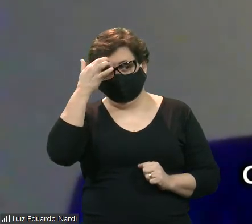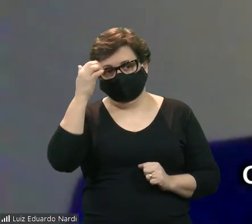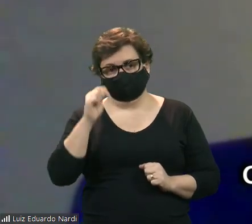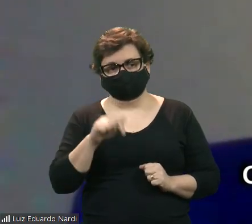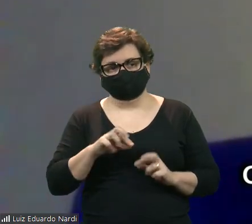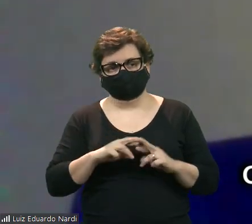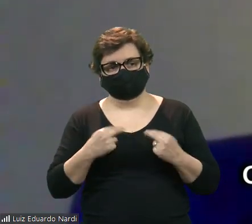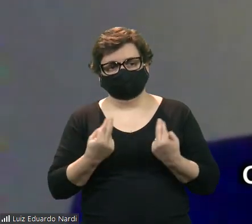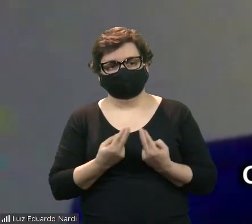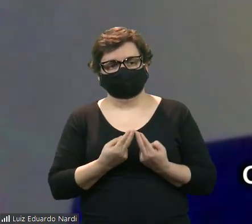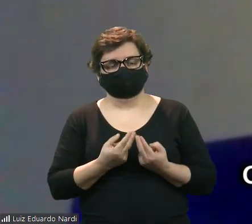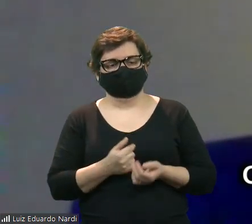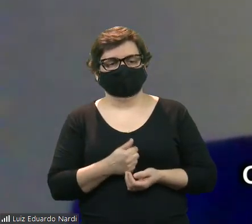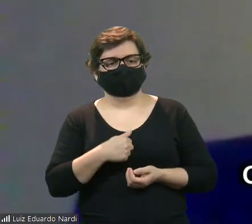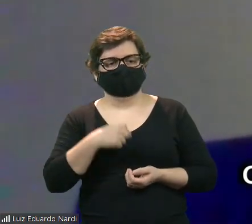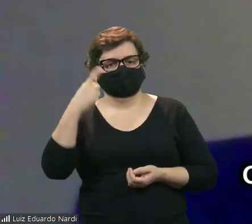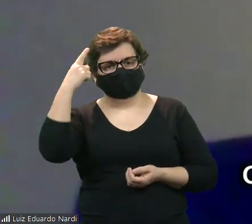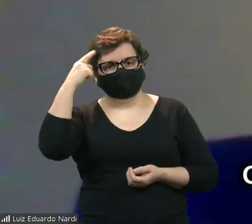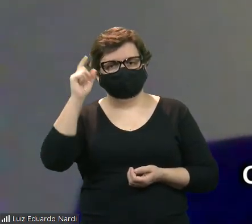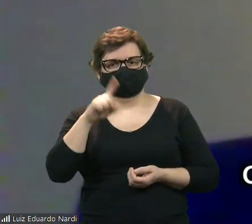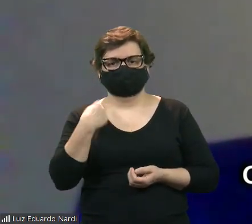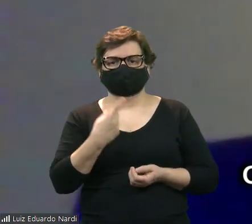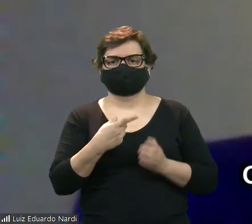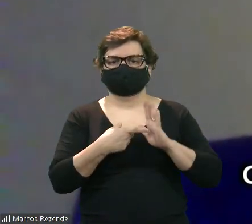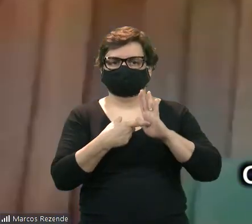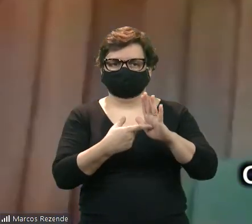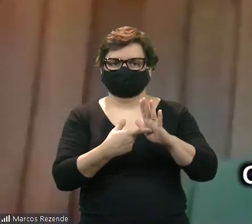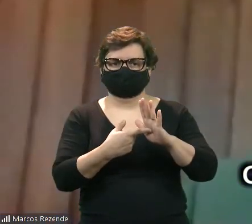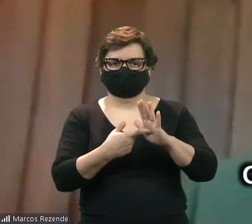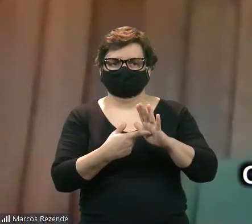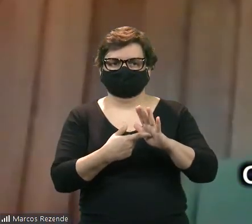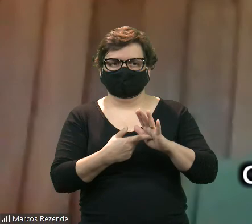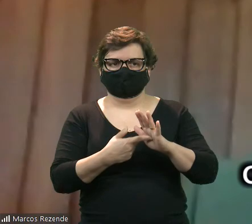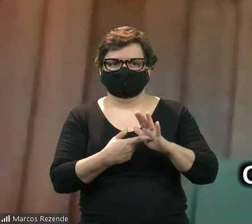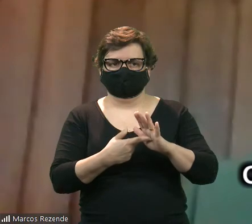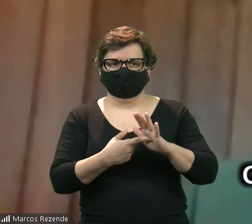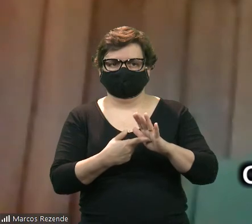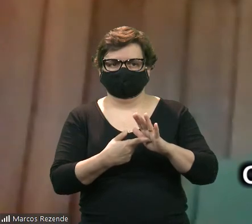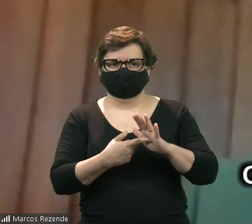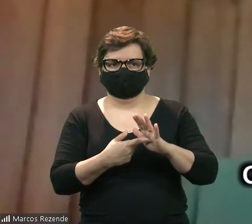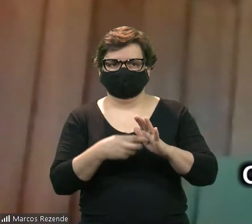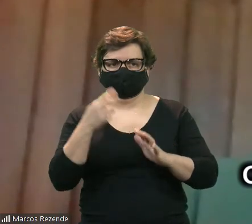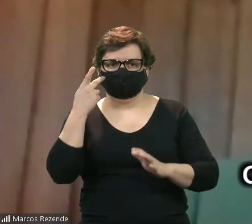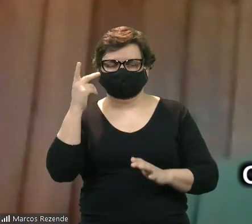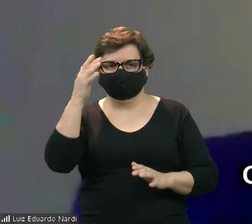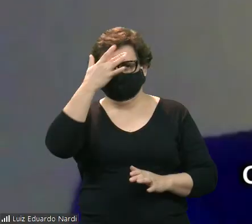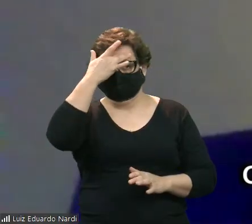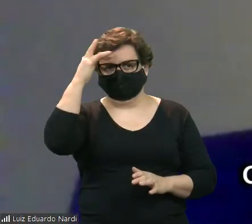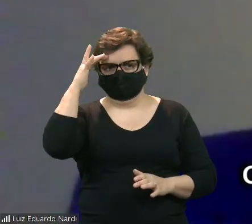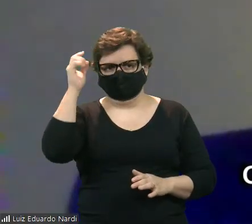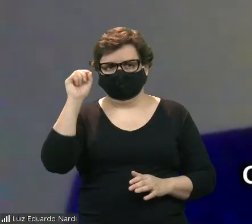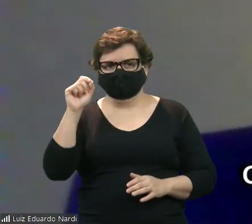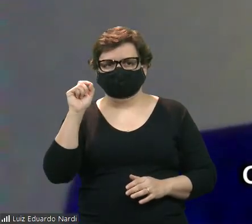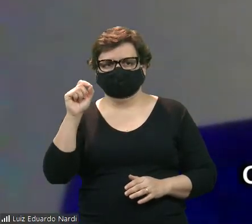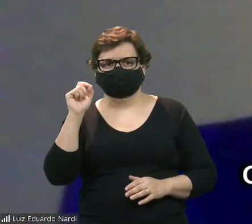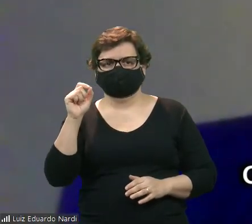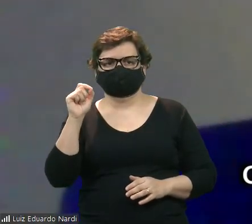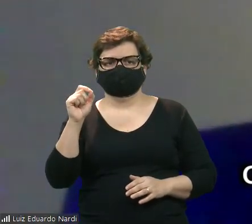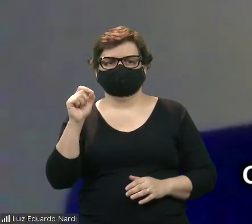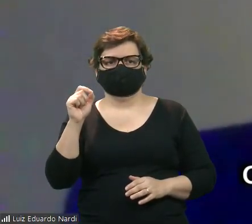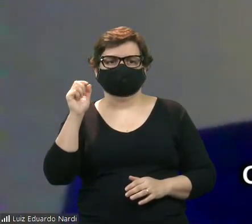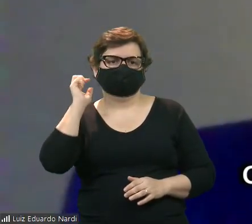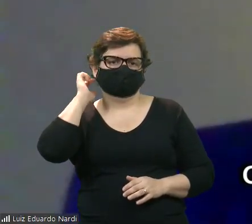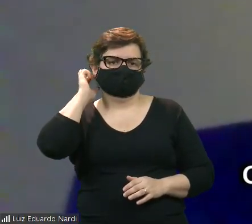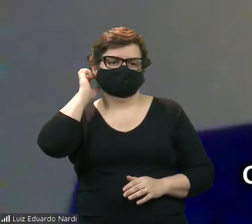esta sessão. Acho que nós estamos mostrando, porque há pessoas que, de